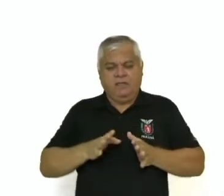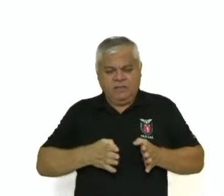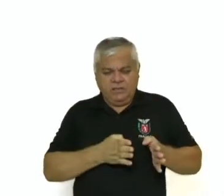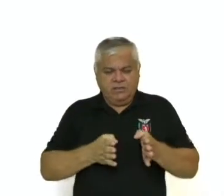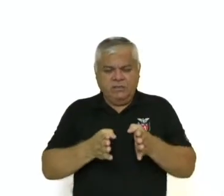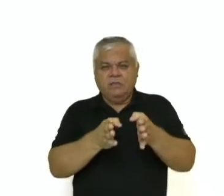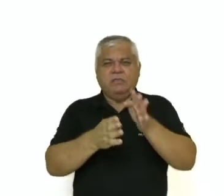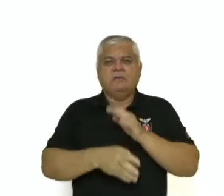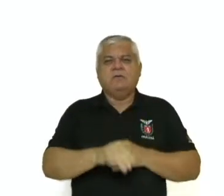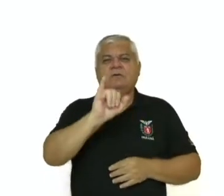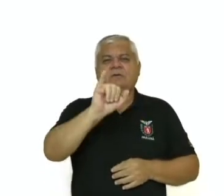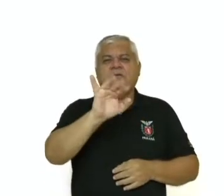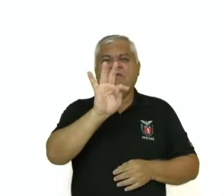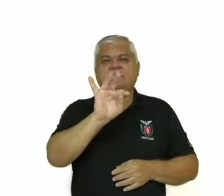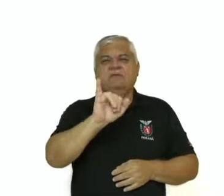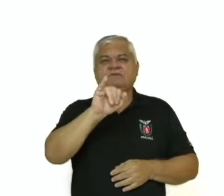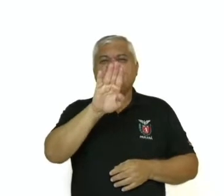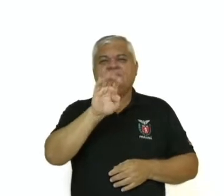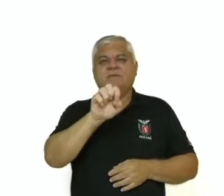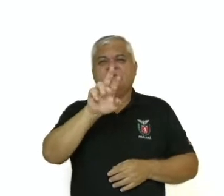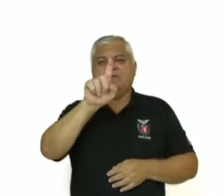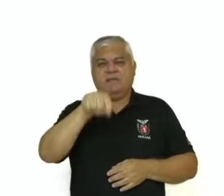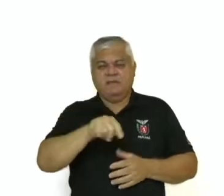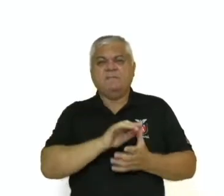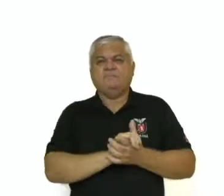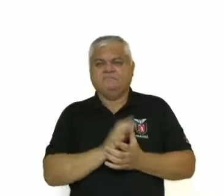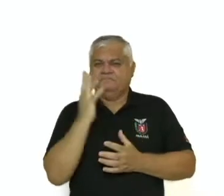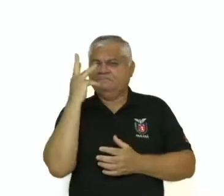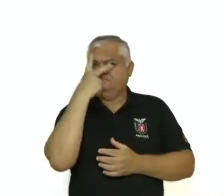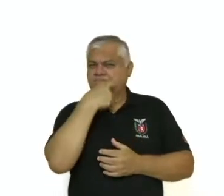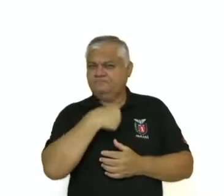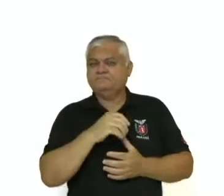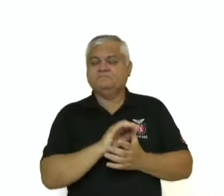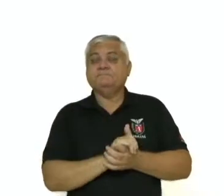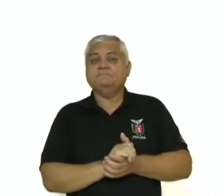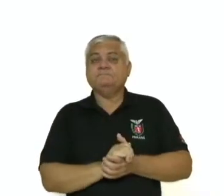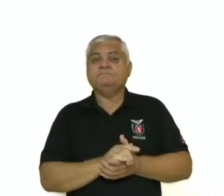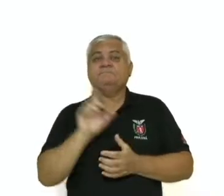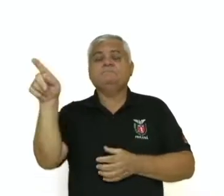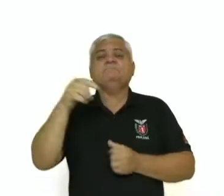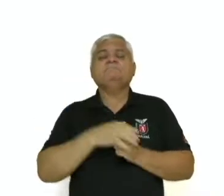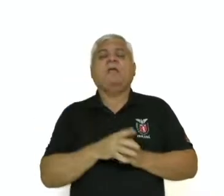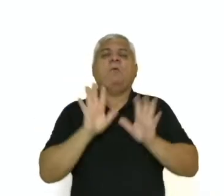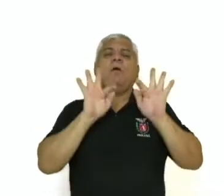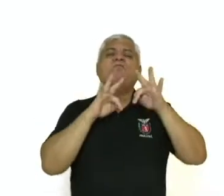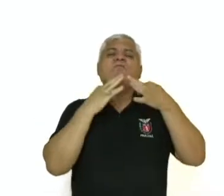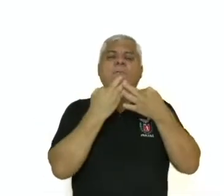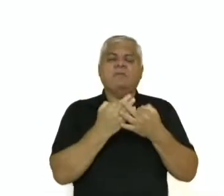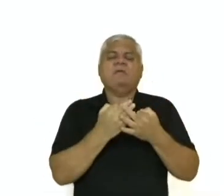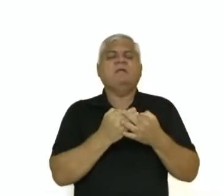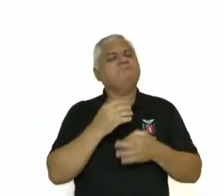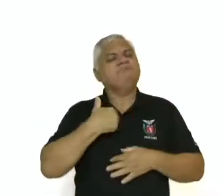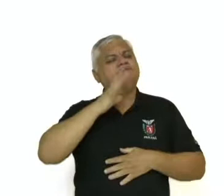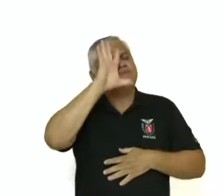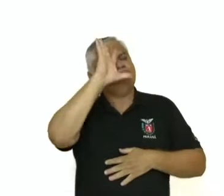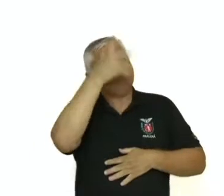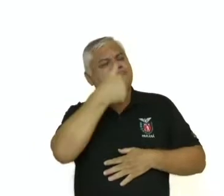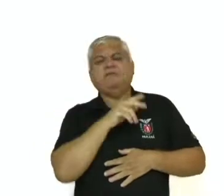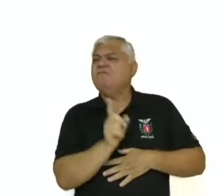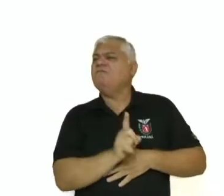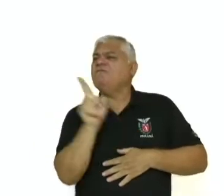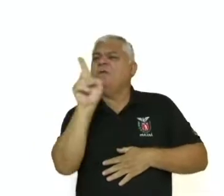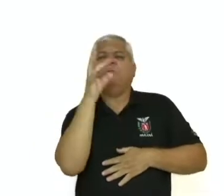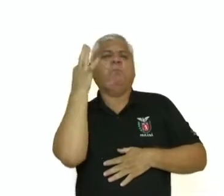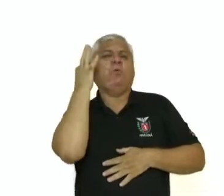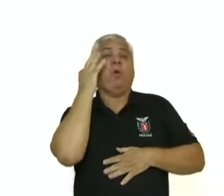né? Vejam, uma família de Paranaguá resolve visitar o Parque Estadual de Vila Velha, localizado no sítio de Ponta Grossa.